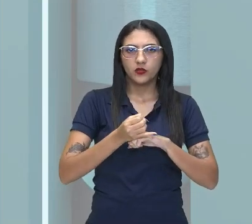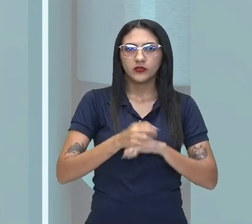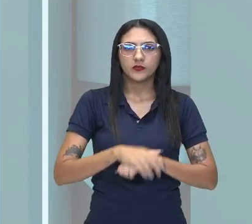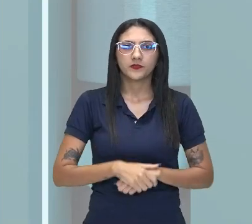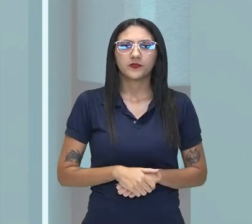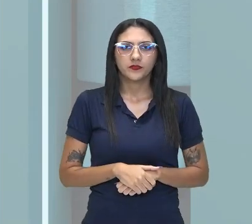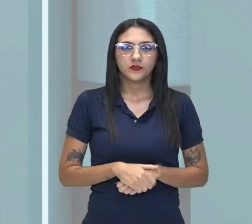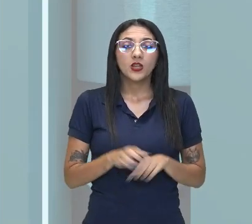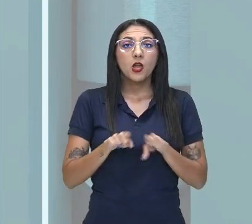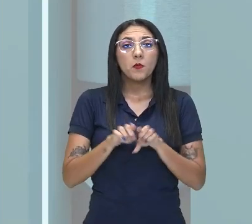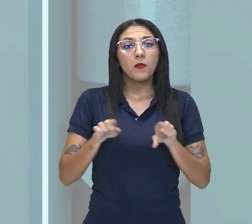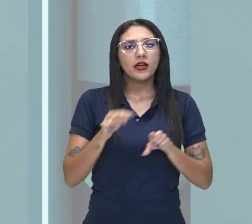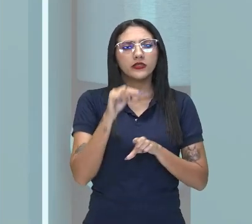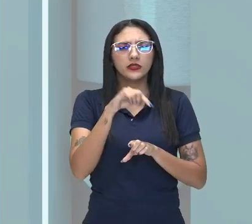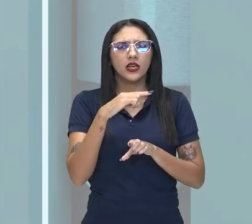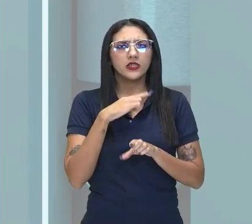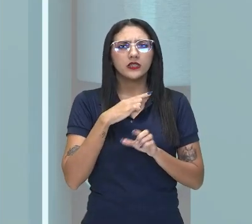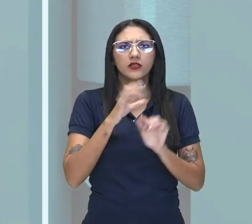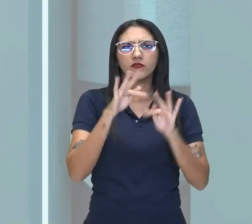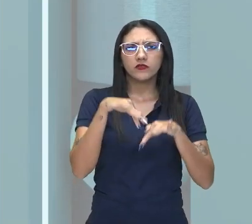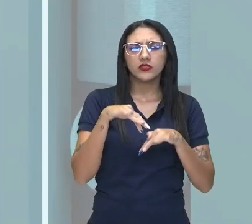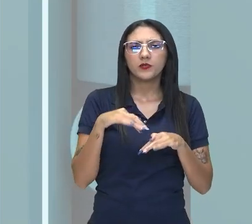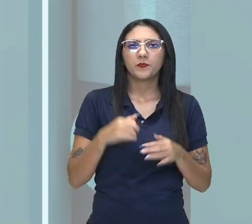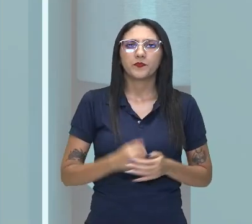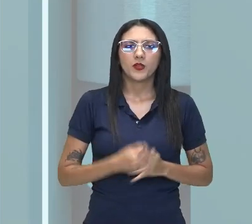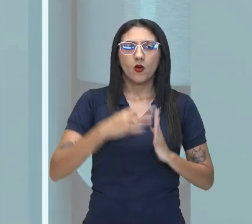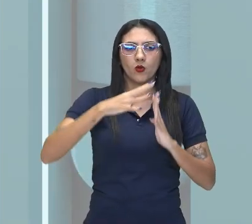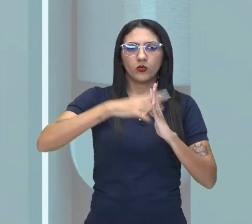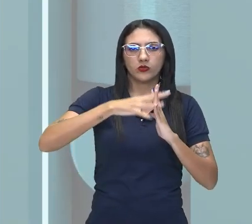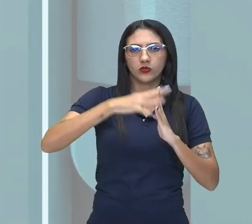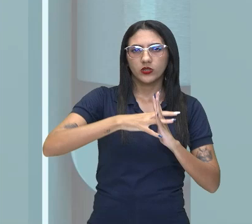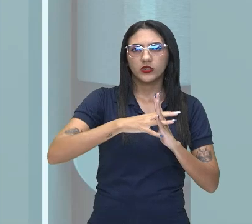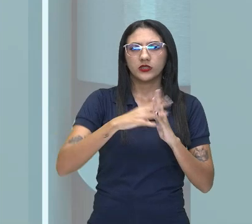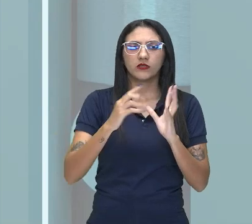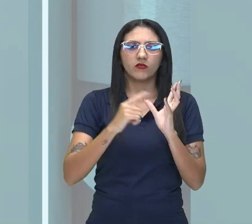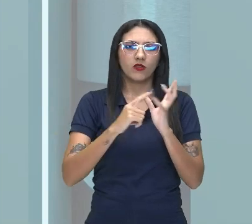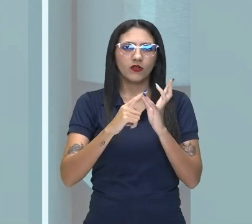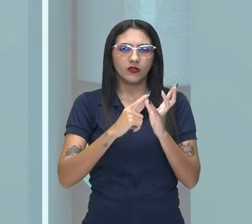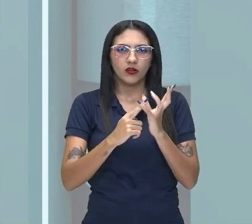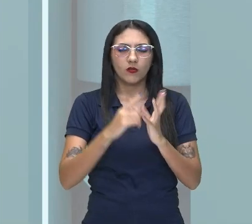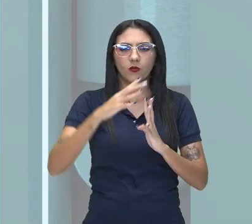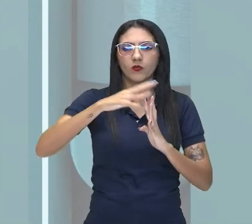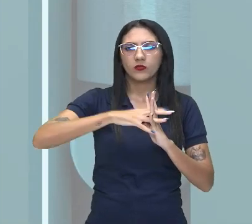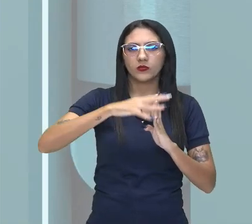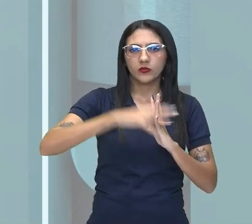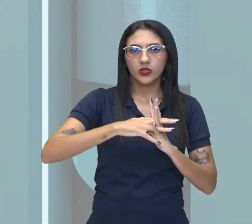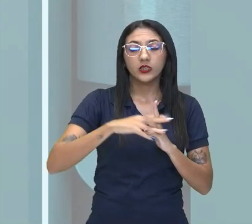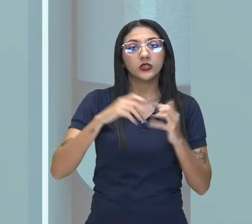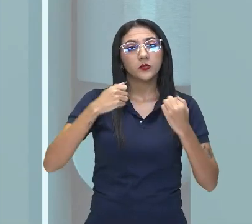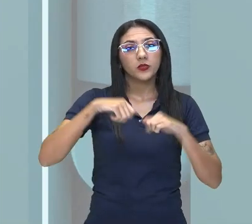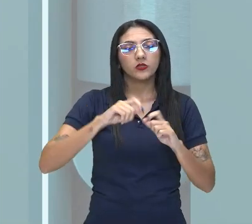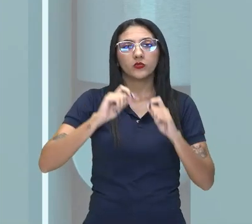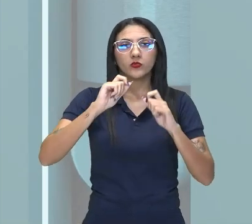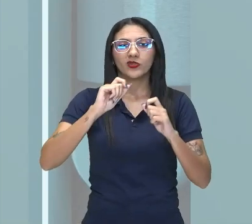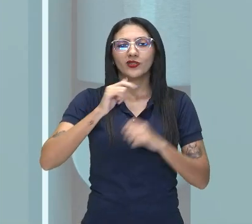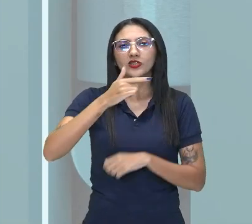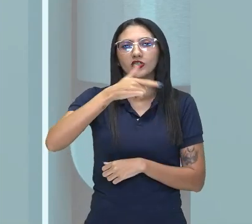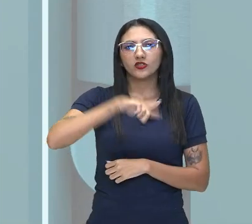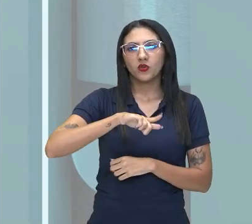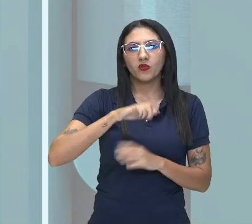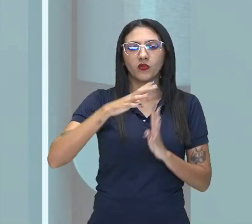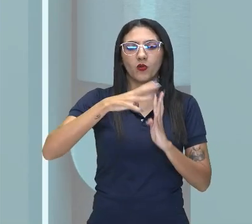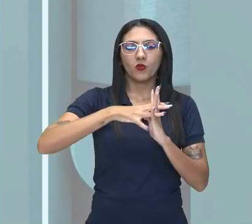Porém, se ele termina em consoante, vogal, consoante, nós temos que duplicar a